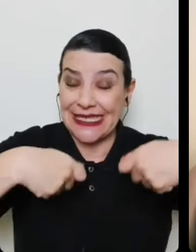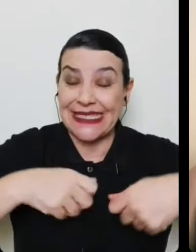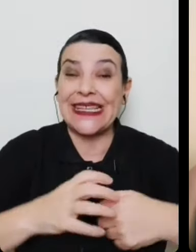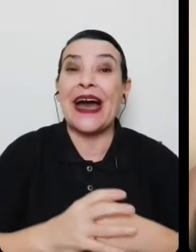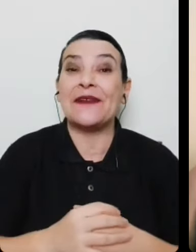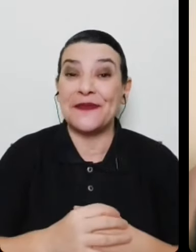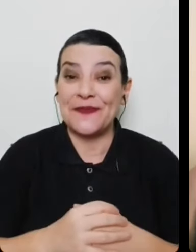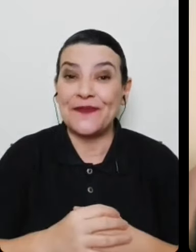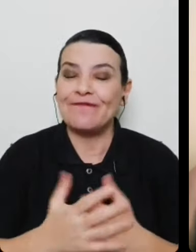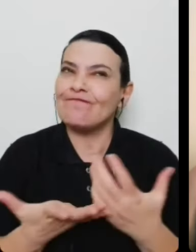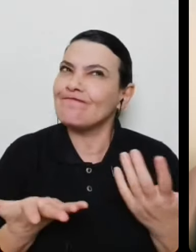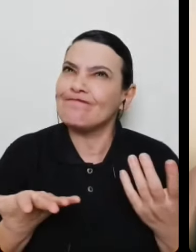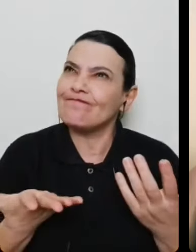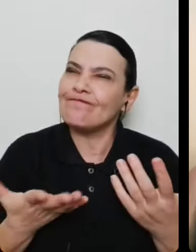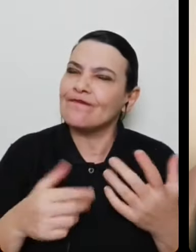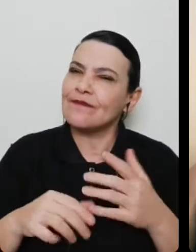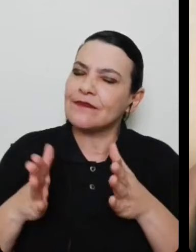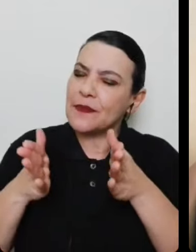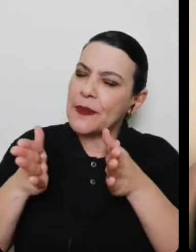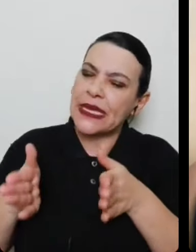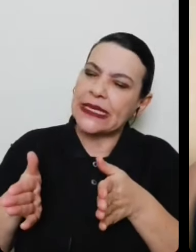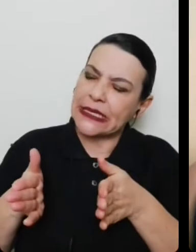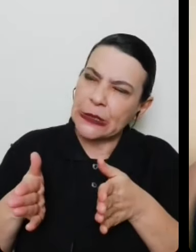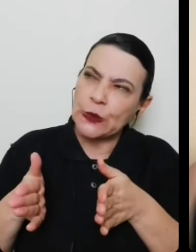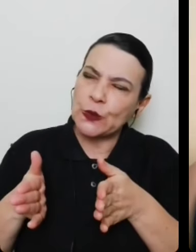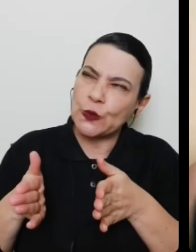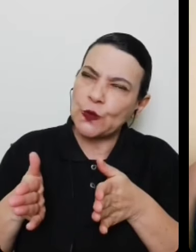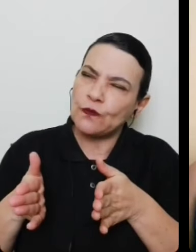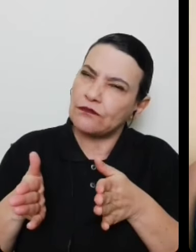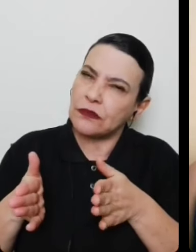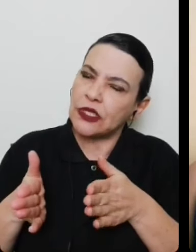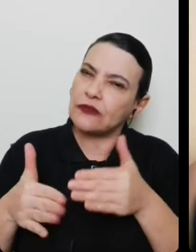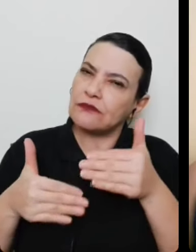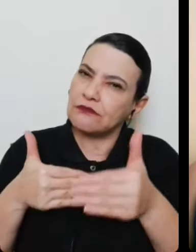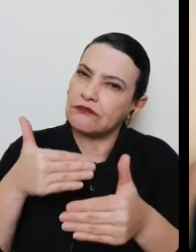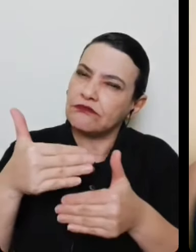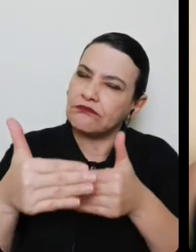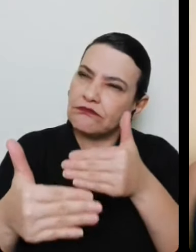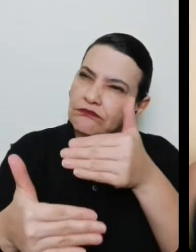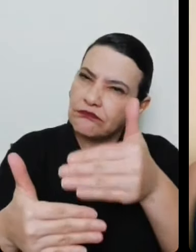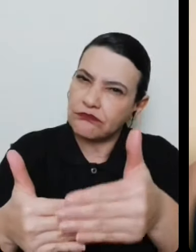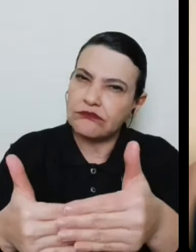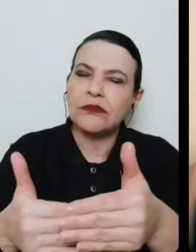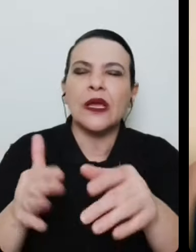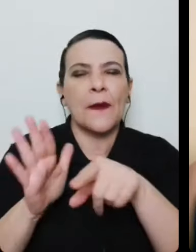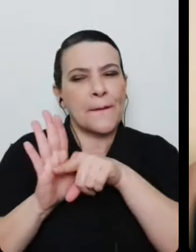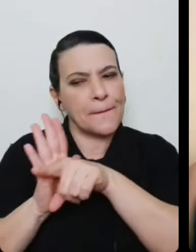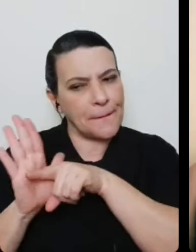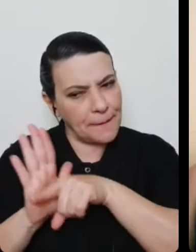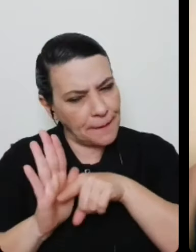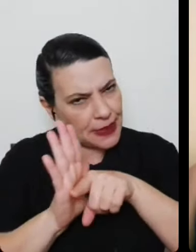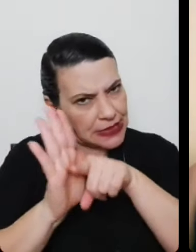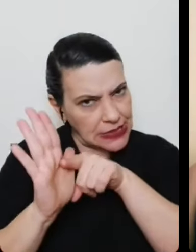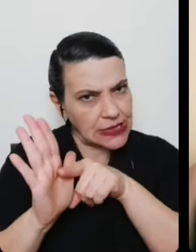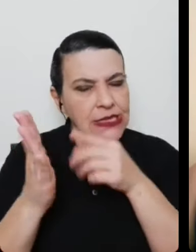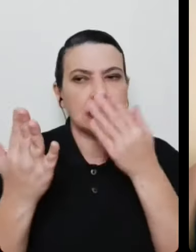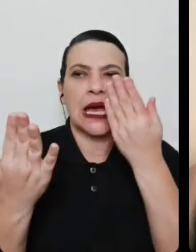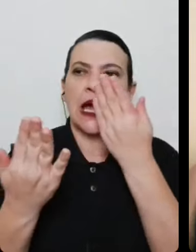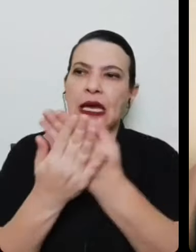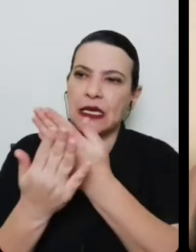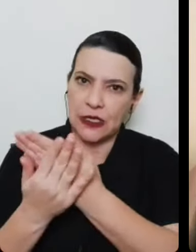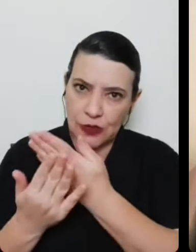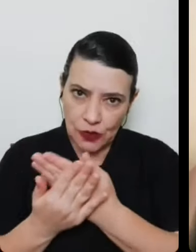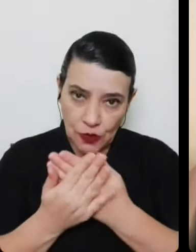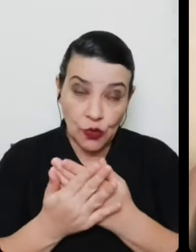E aí nesse momento, quer dizer, a gente caminha. A gente tem pesquisas, a gente tem espaços que